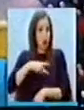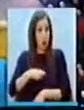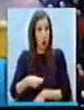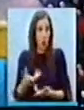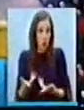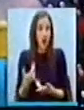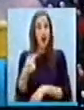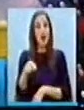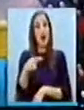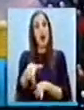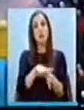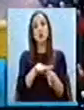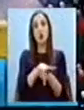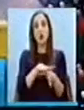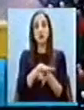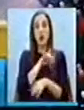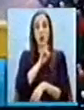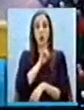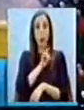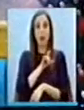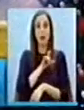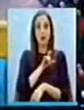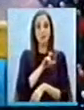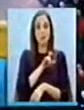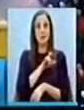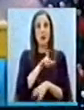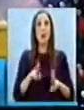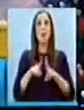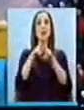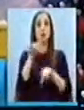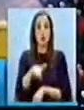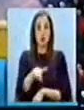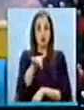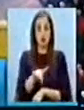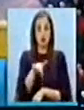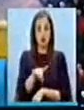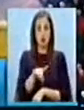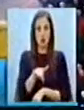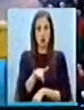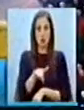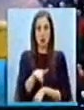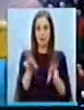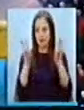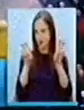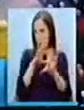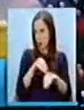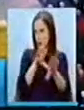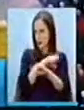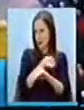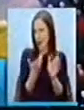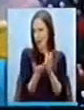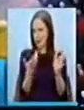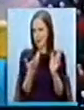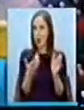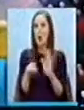uma situação que pode levar a que Paris hoje seja mais um marketing do que propriamente uma